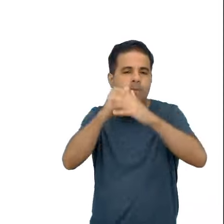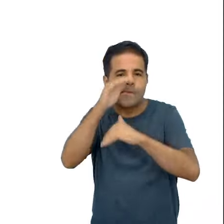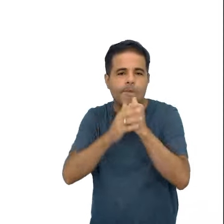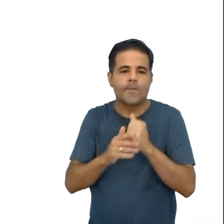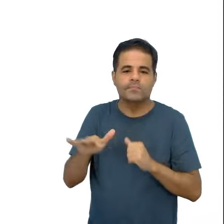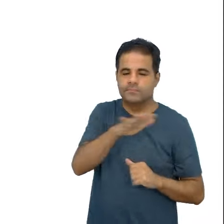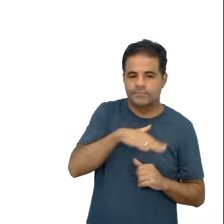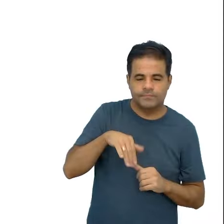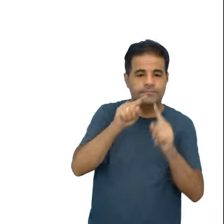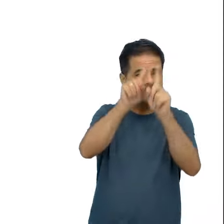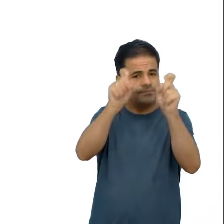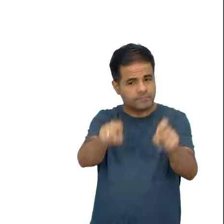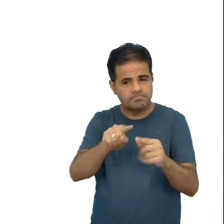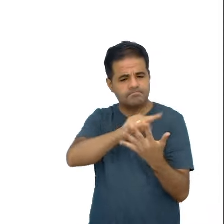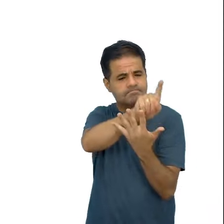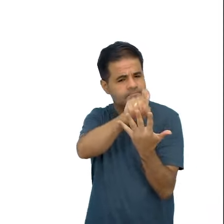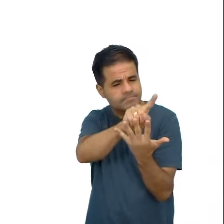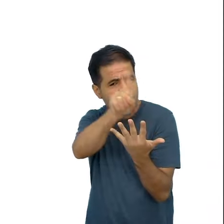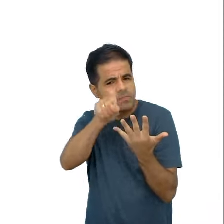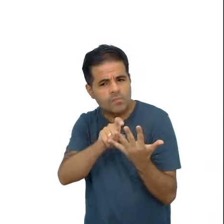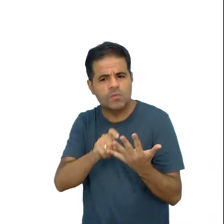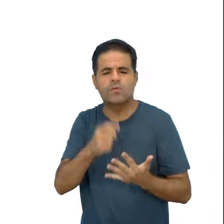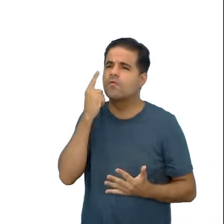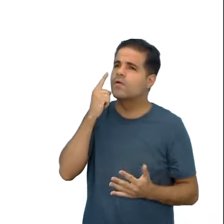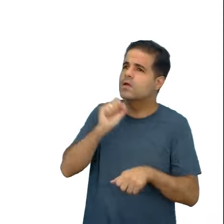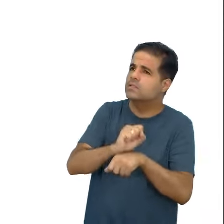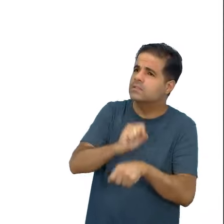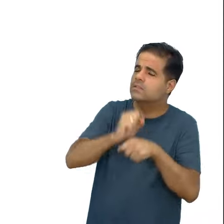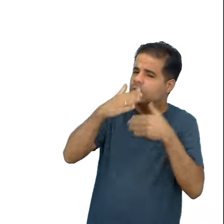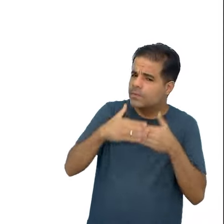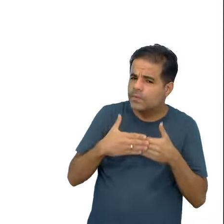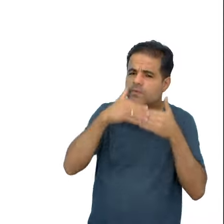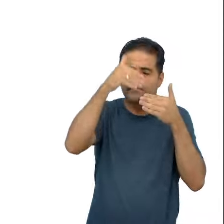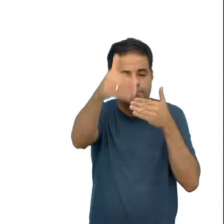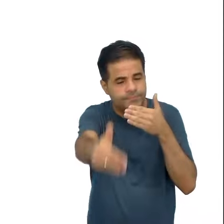elaborar hipóteses, prever estimativas,